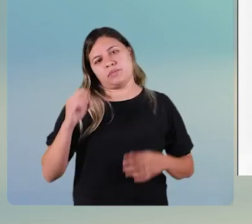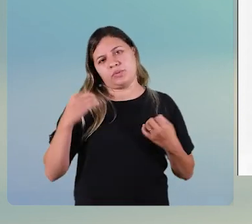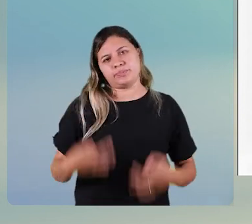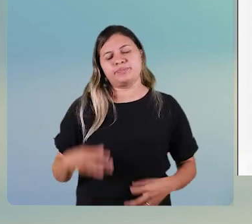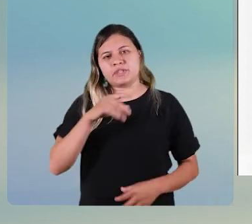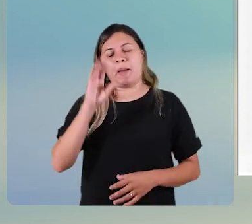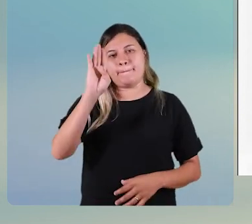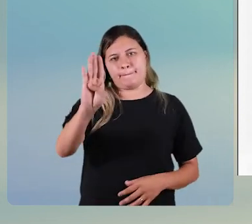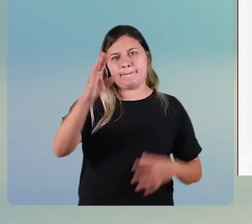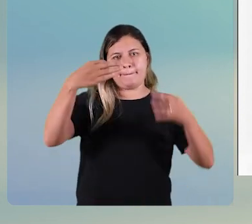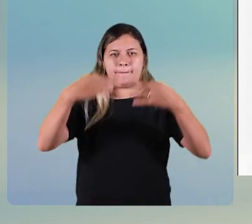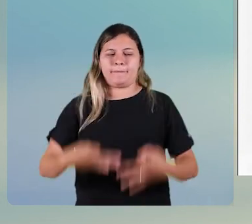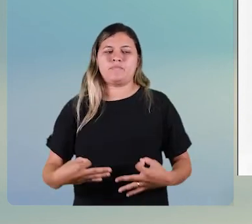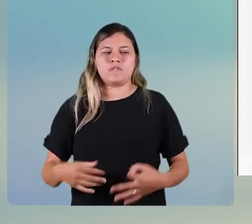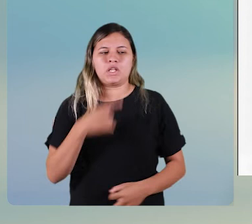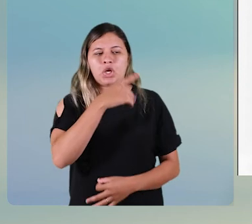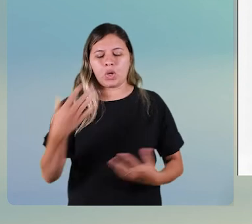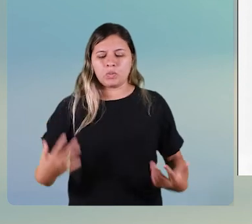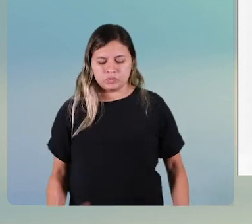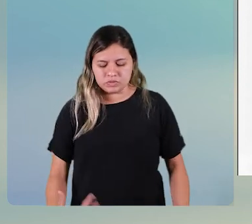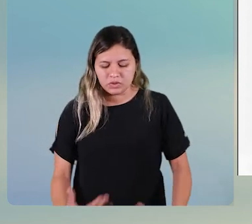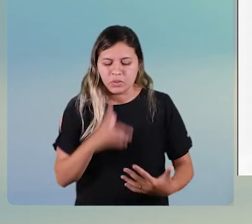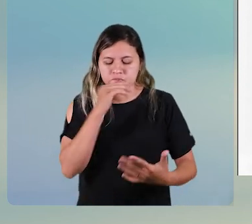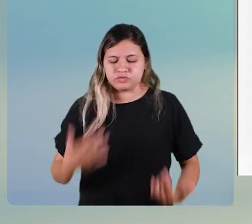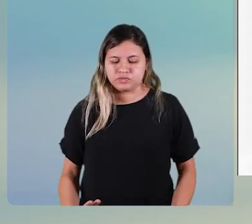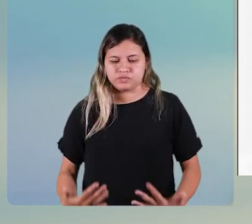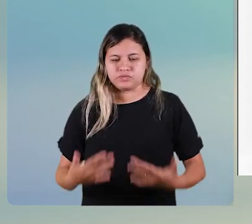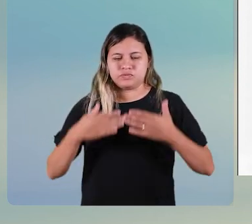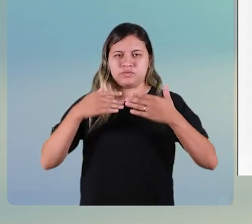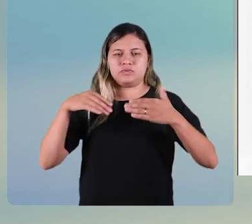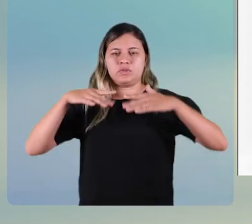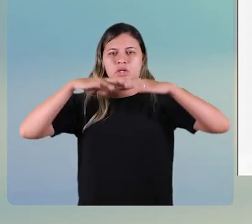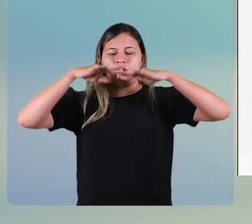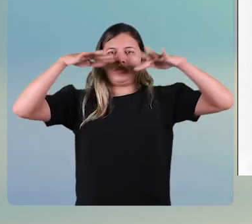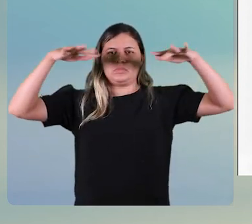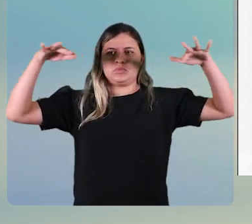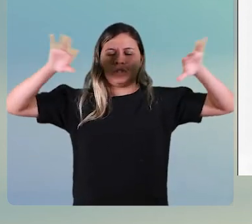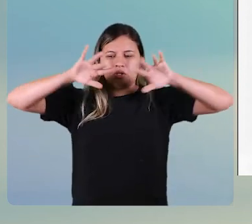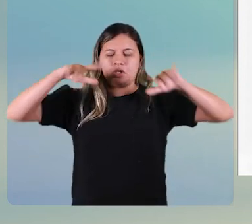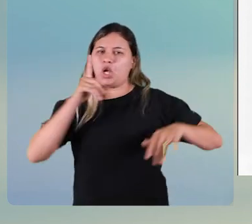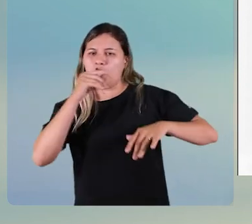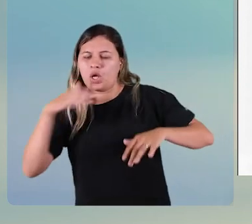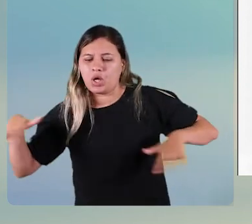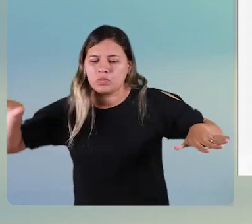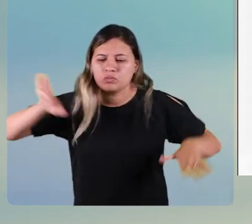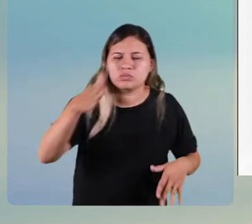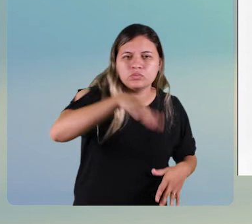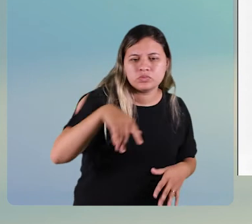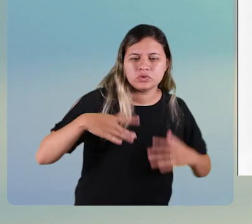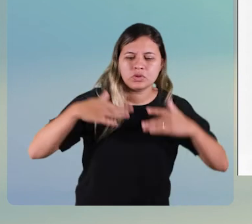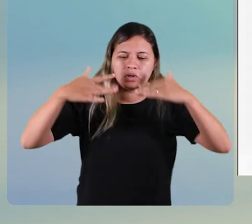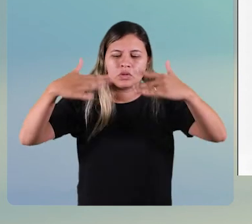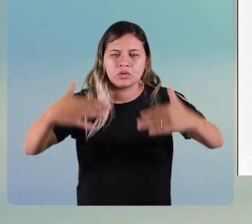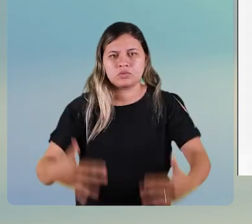bom? Então seria a letra B, pessoal. É na condensação, quando esse vapor de água é lançado nos cursos d'água,